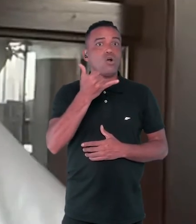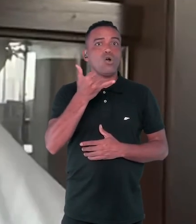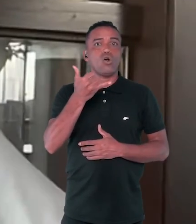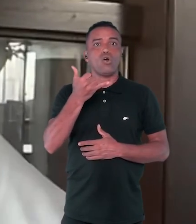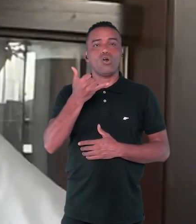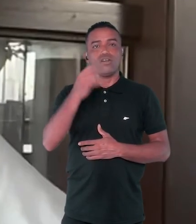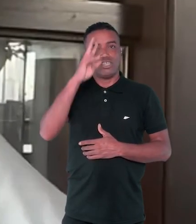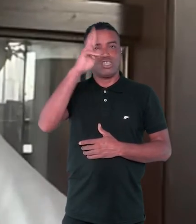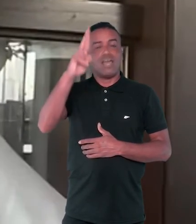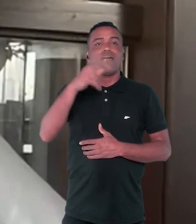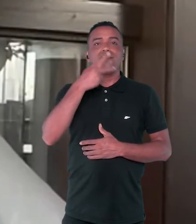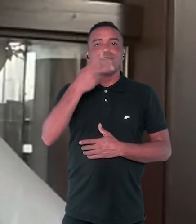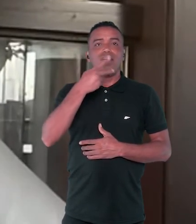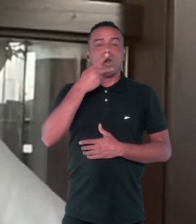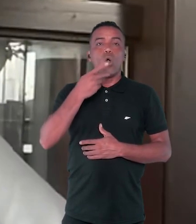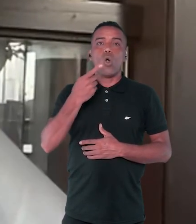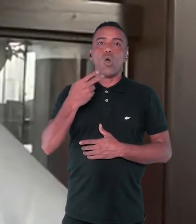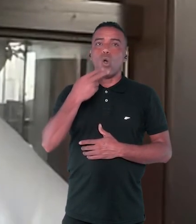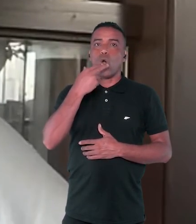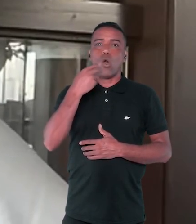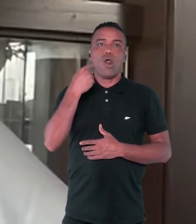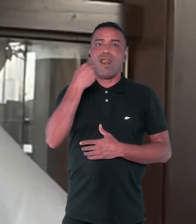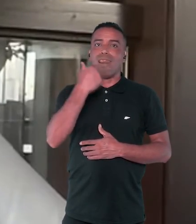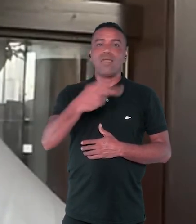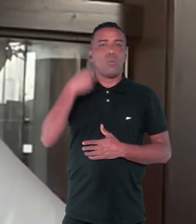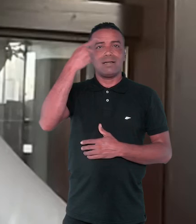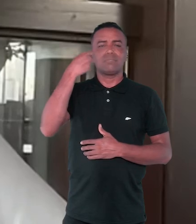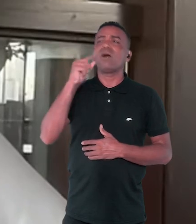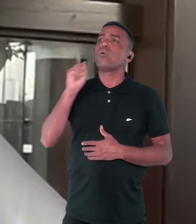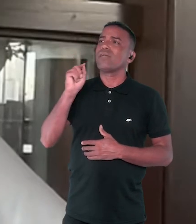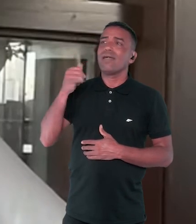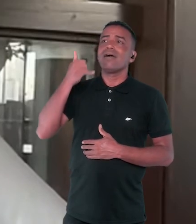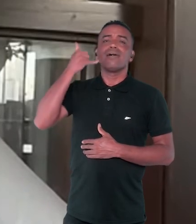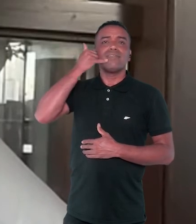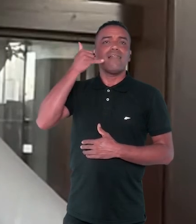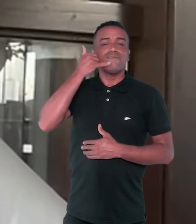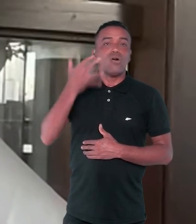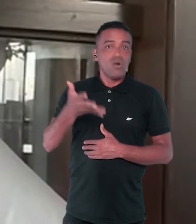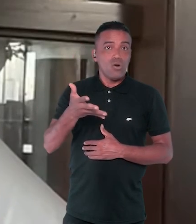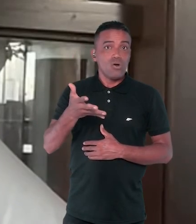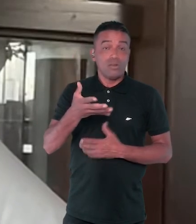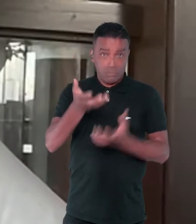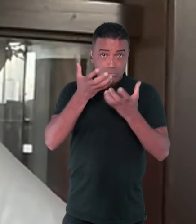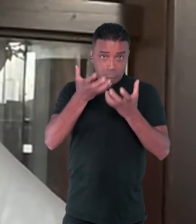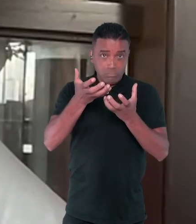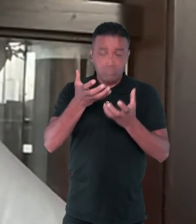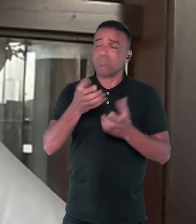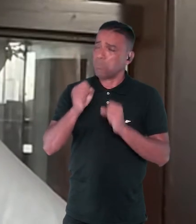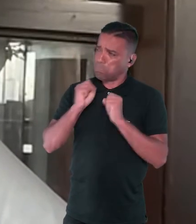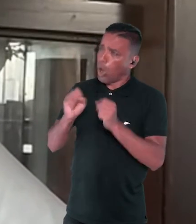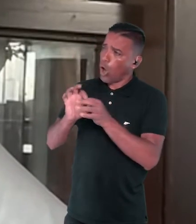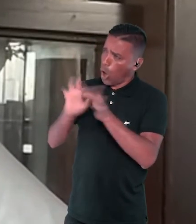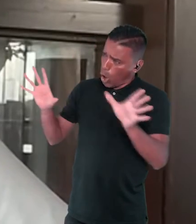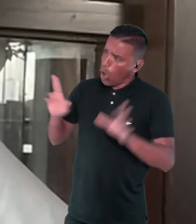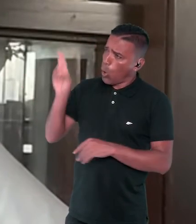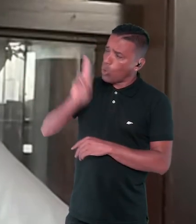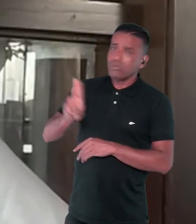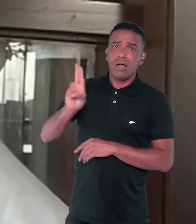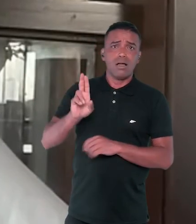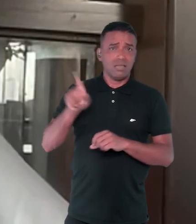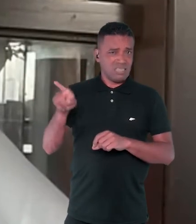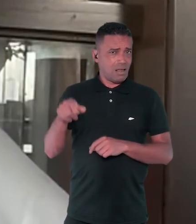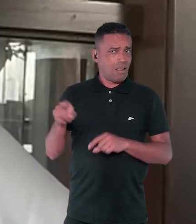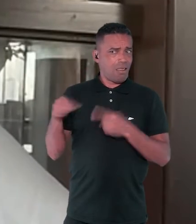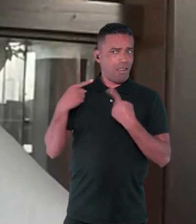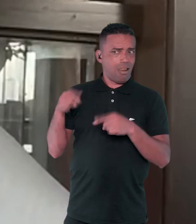fone. O chefe dos comissários falava espanhol: amigo, quer fone? Se queres, você pode usar. Eu